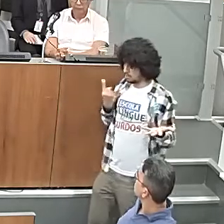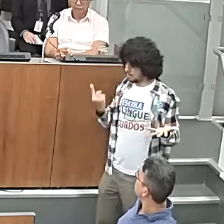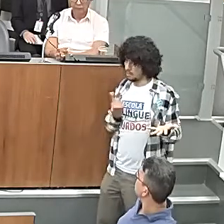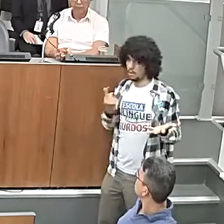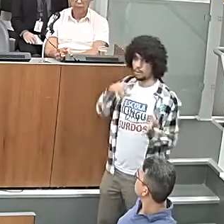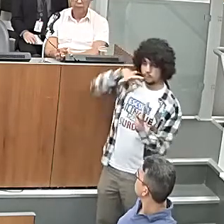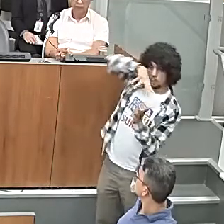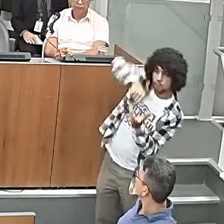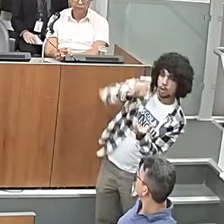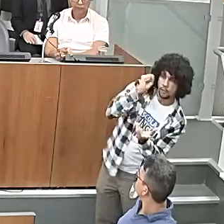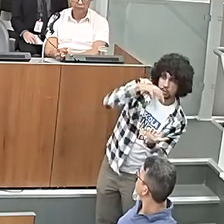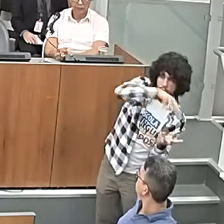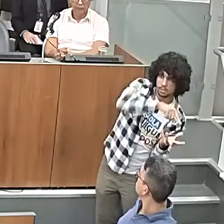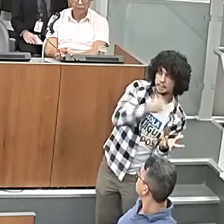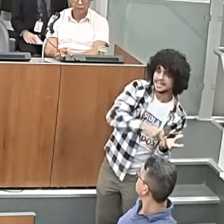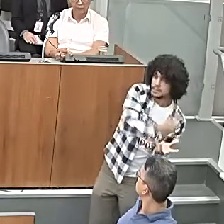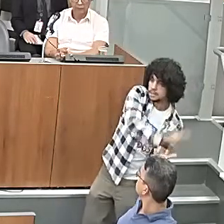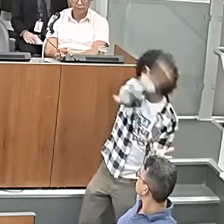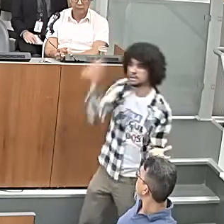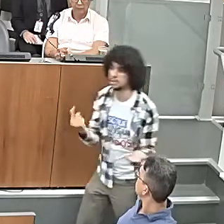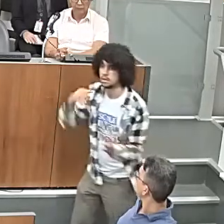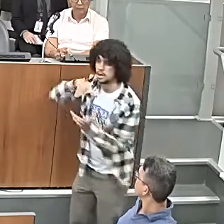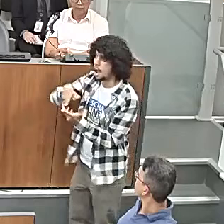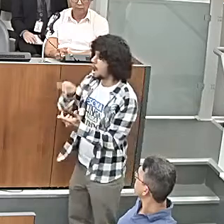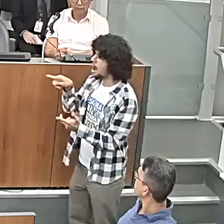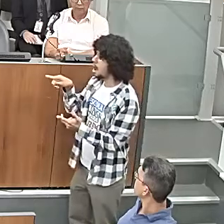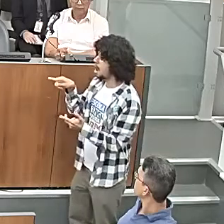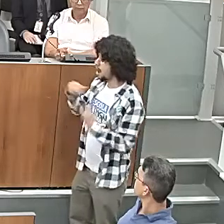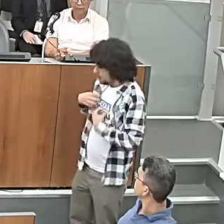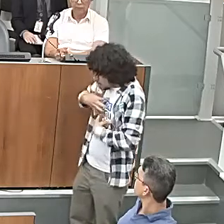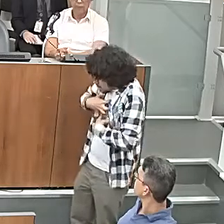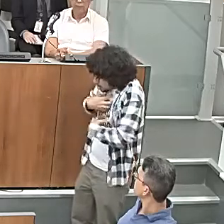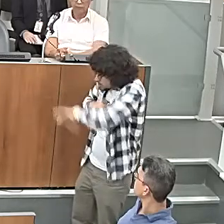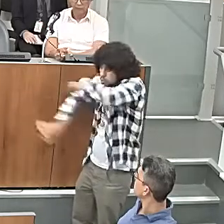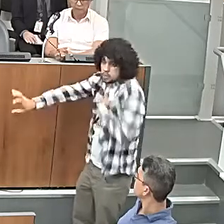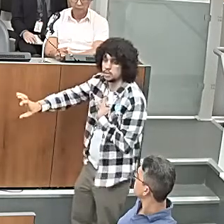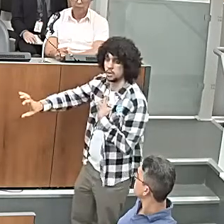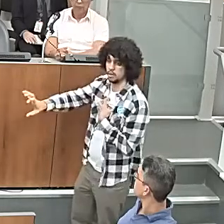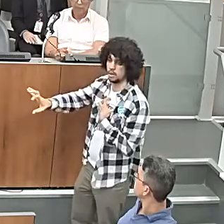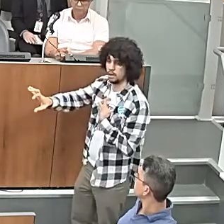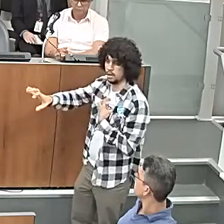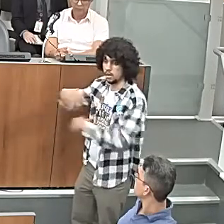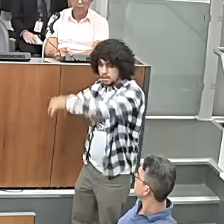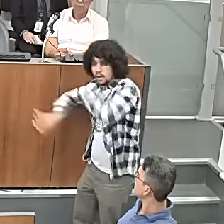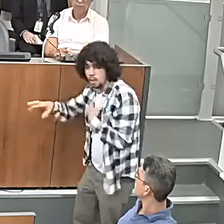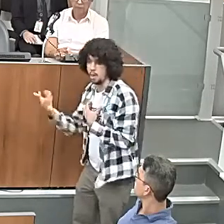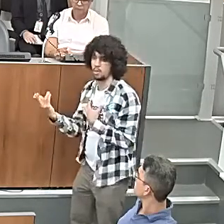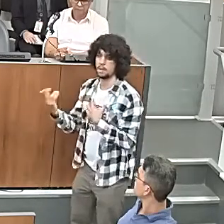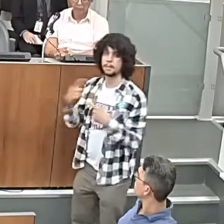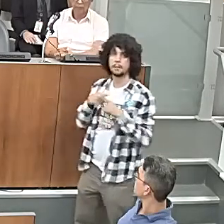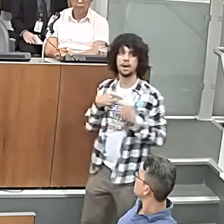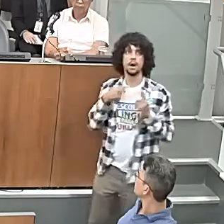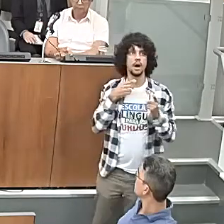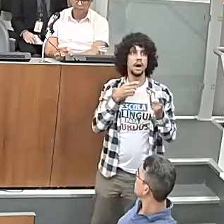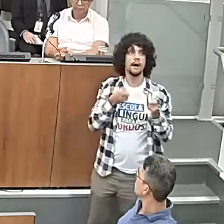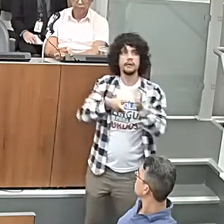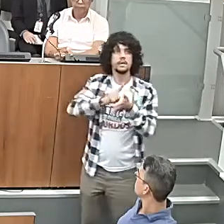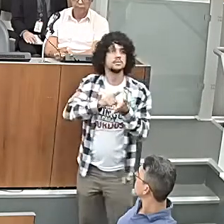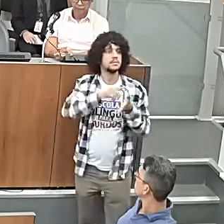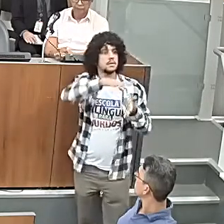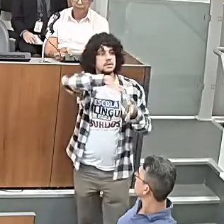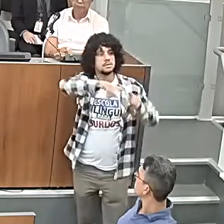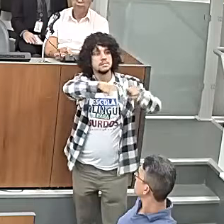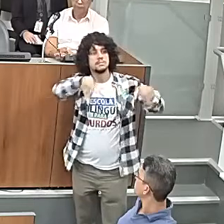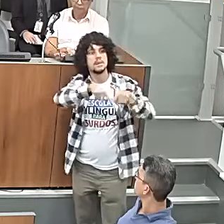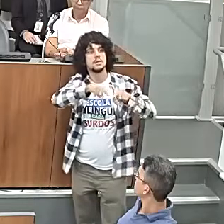de profissional. Onde está aquele que utiliza a sua mesma língua? Onde tem outro profissional surdo para que ela possa ter como